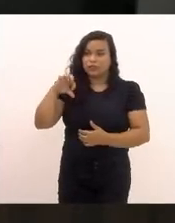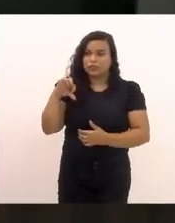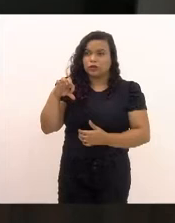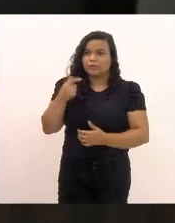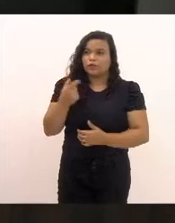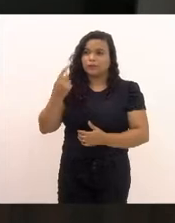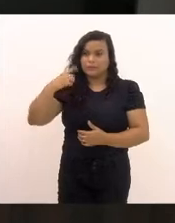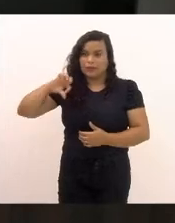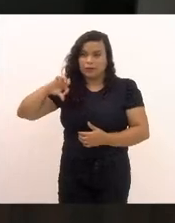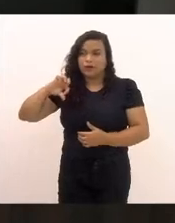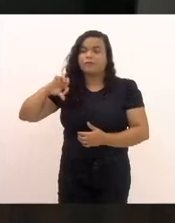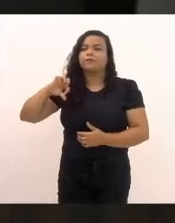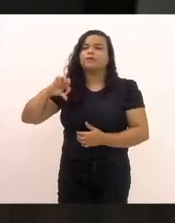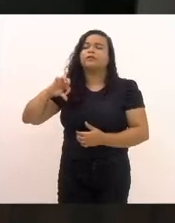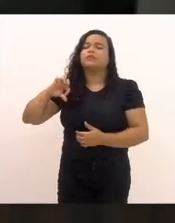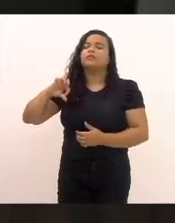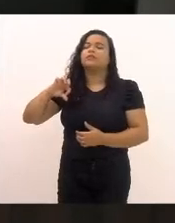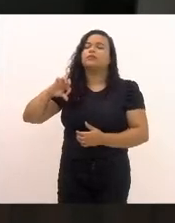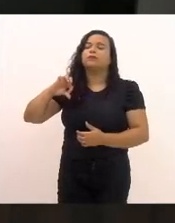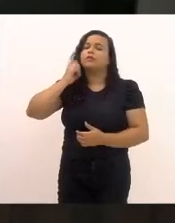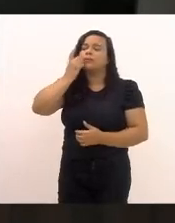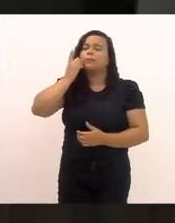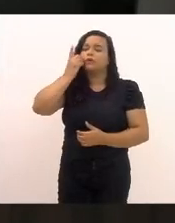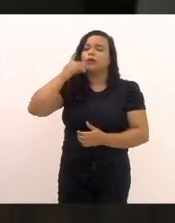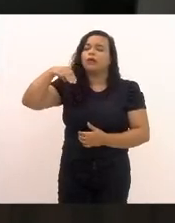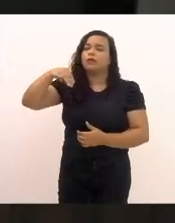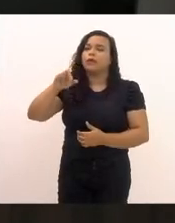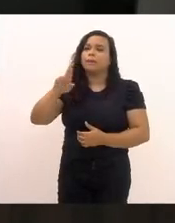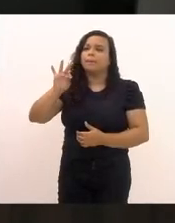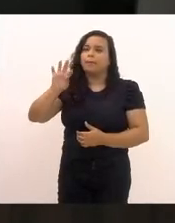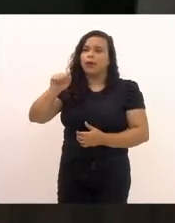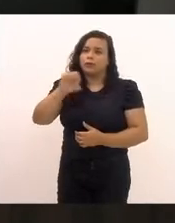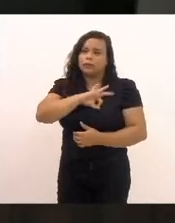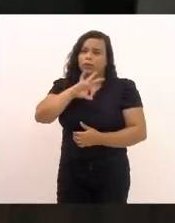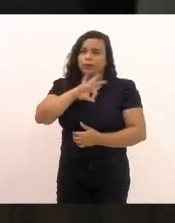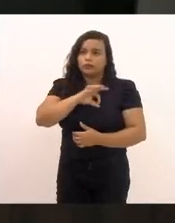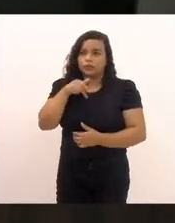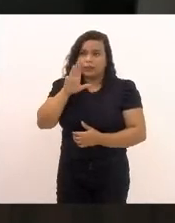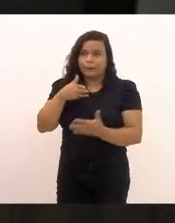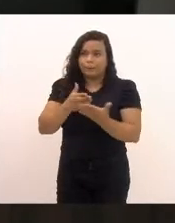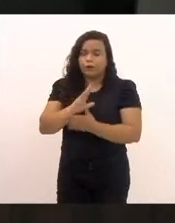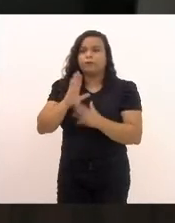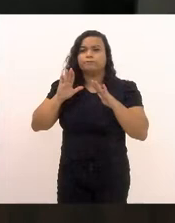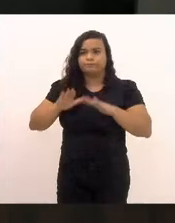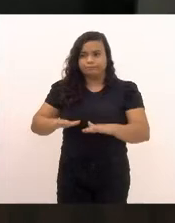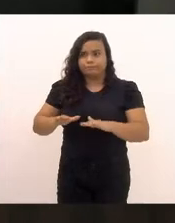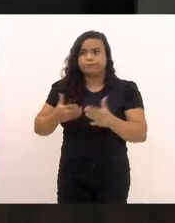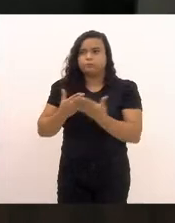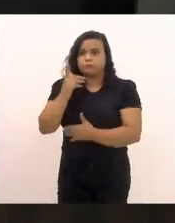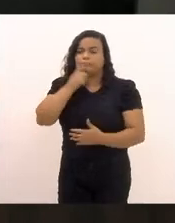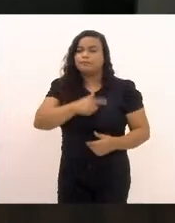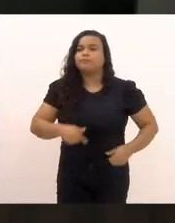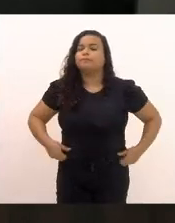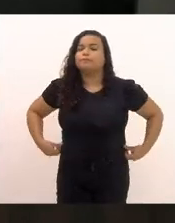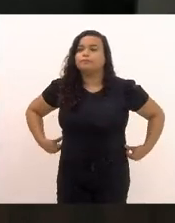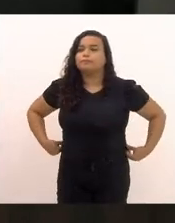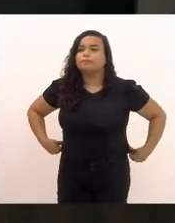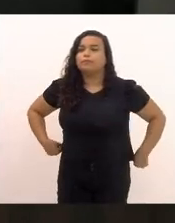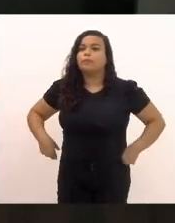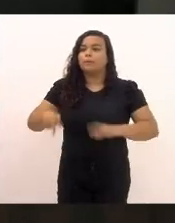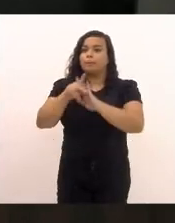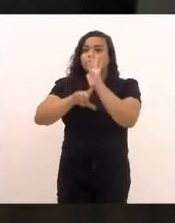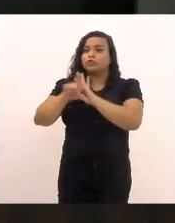1679-2019, da deputada Marta Rocha. Senhores que aprovam, permaneçam como estão, aprovado. Projeto